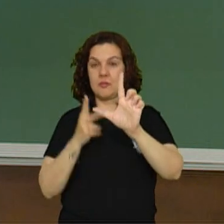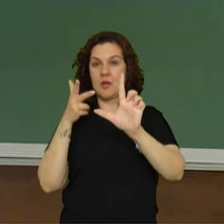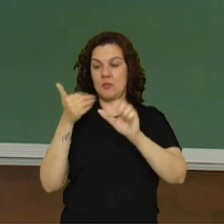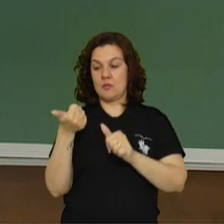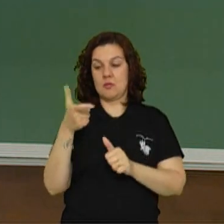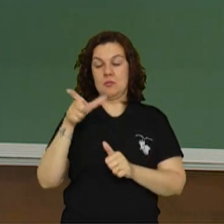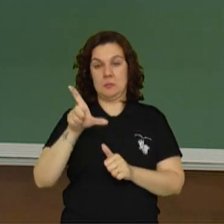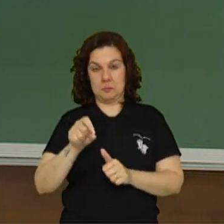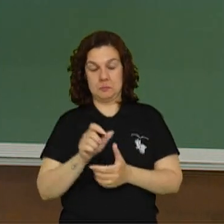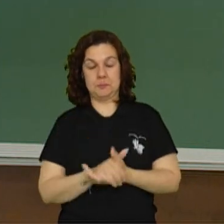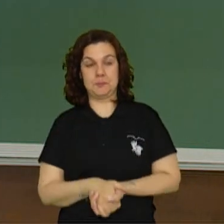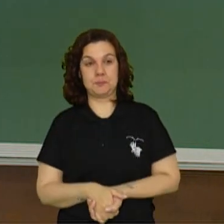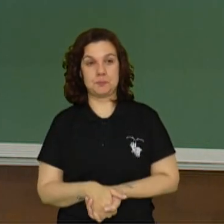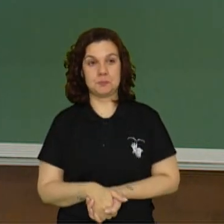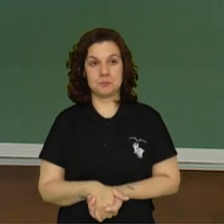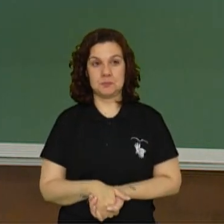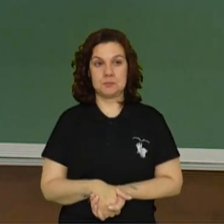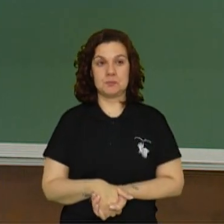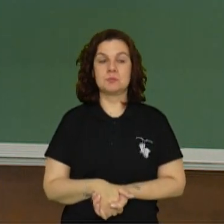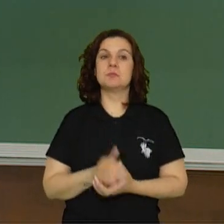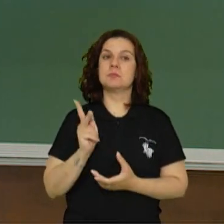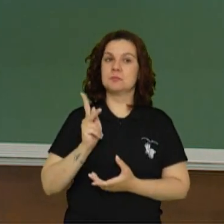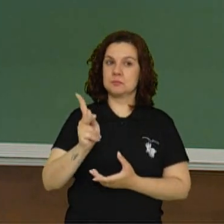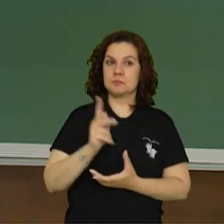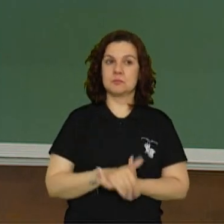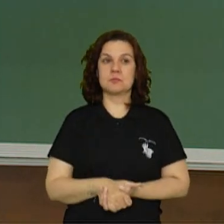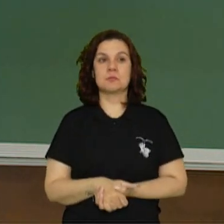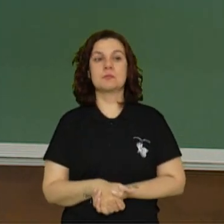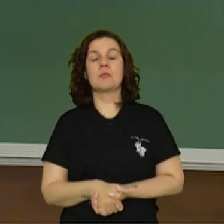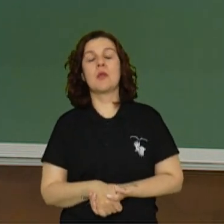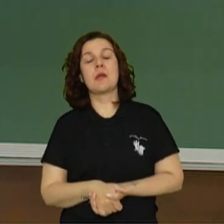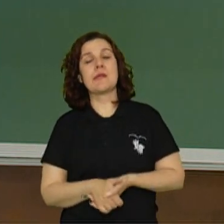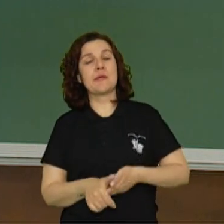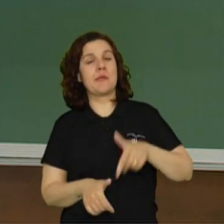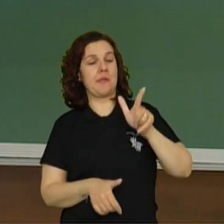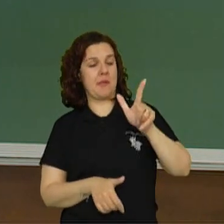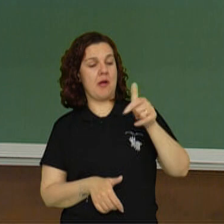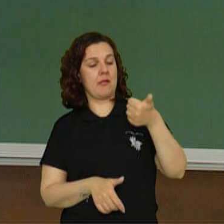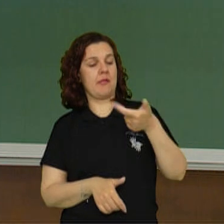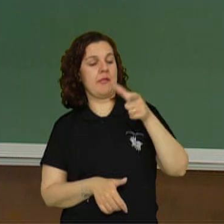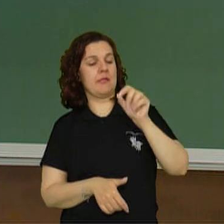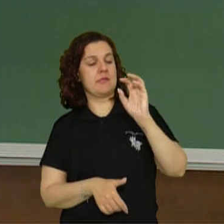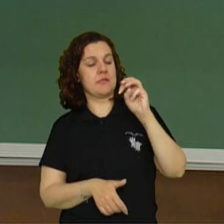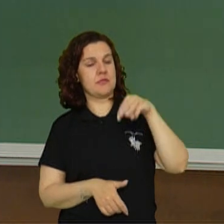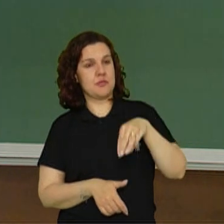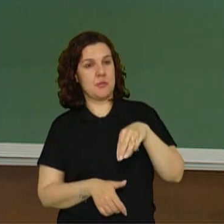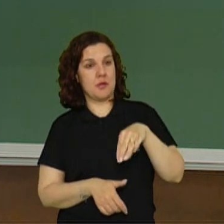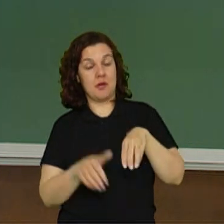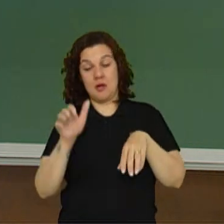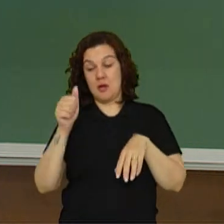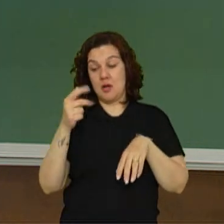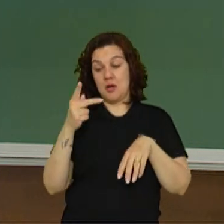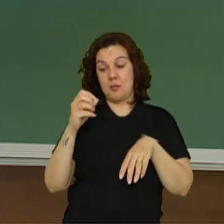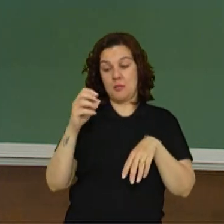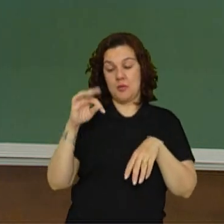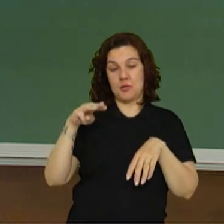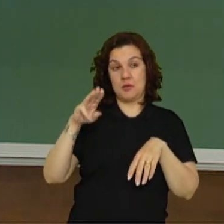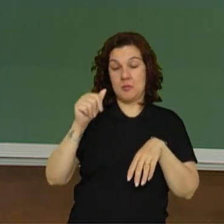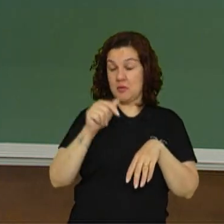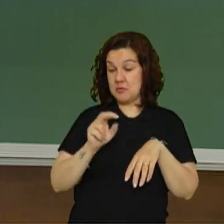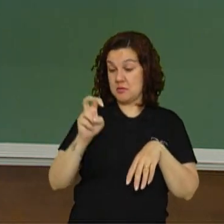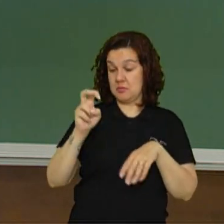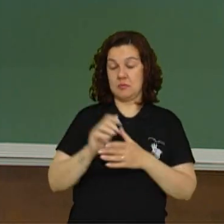é 10 centímetros. Continuando aqui, se o lado é 10 centímetros, o apótema é metade do lado, é